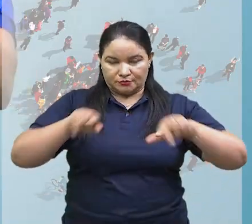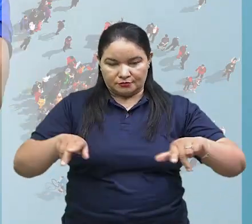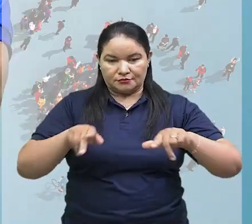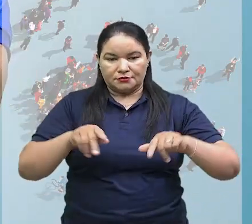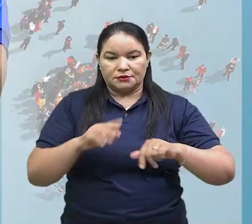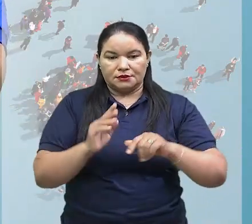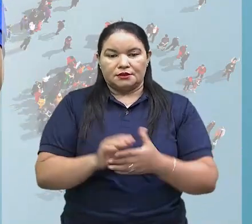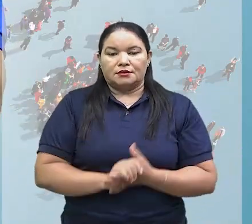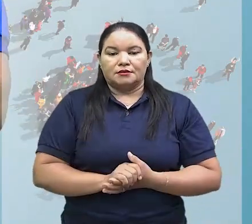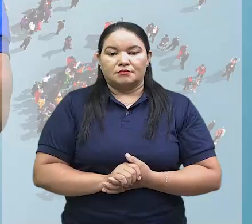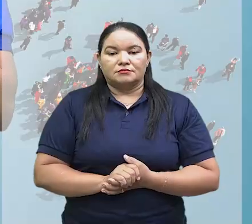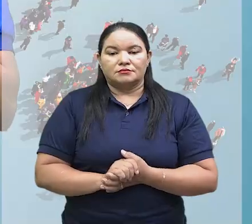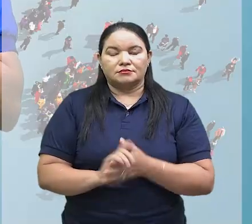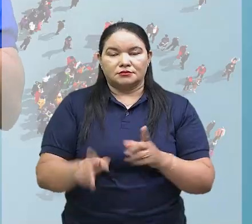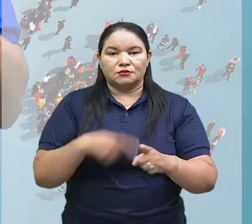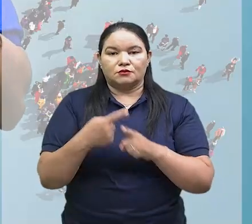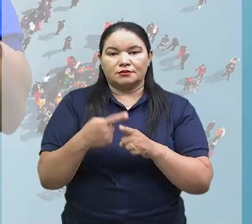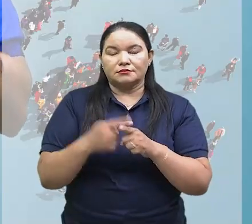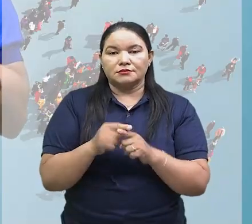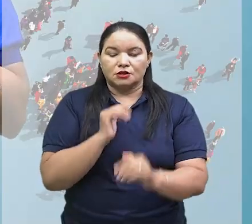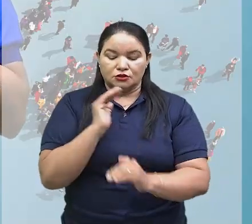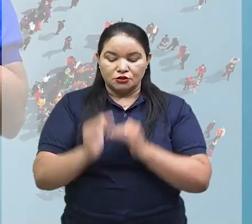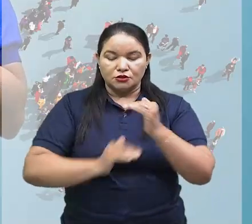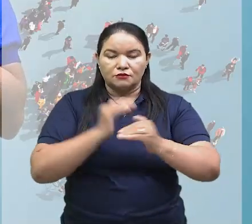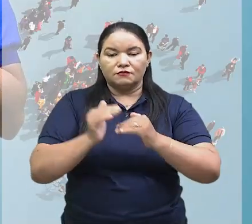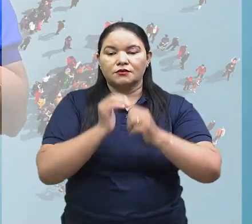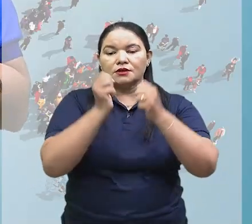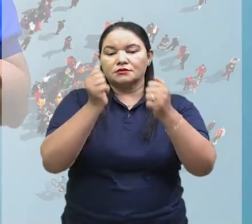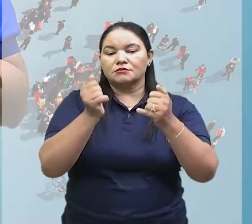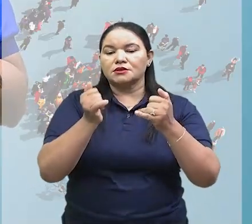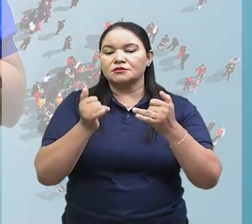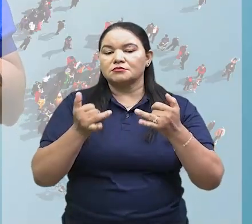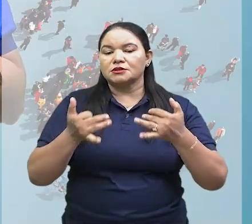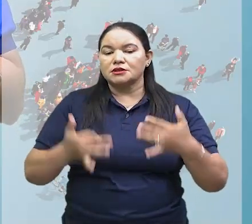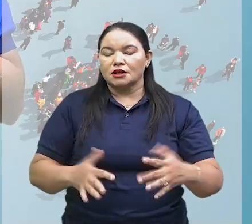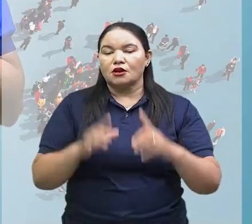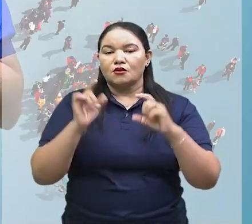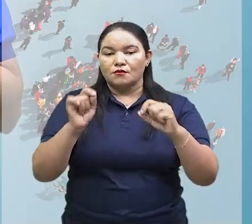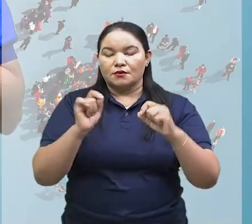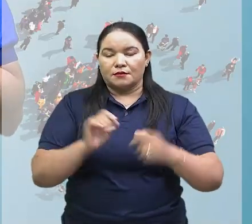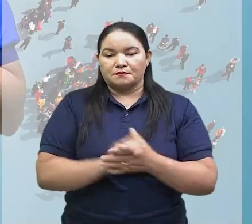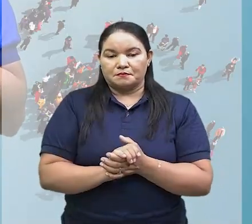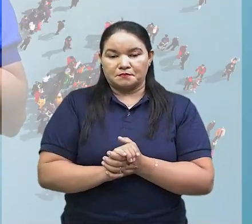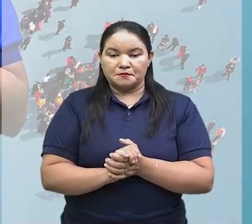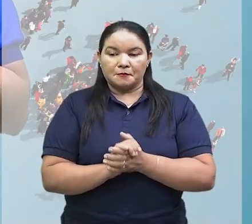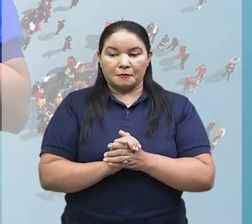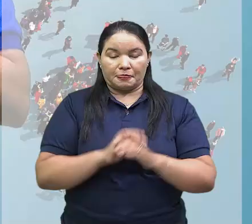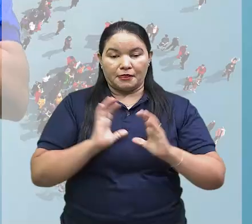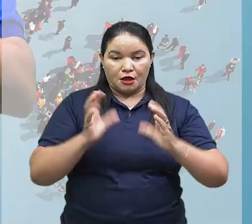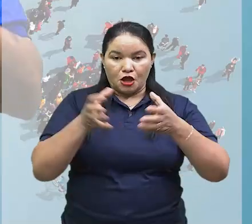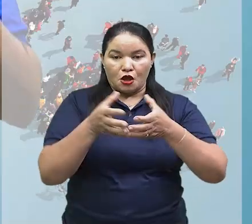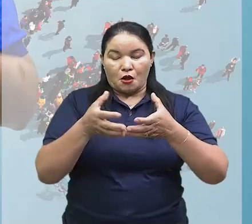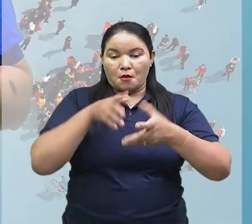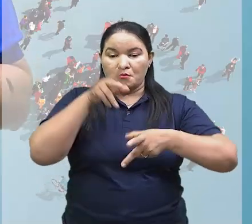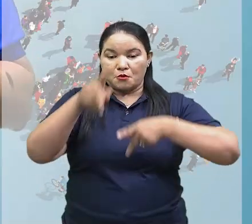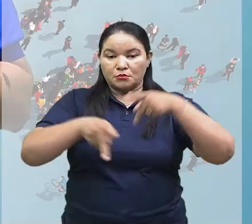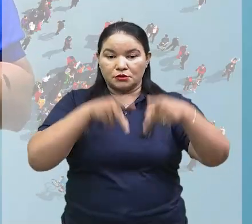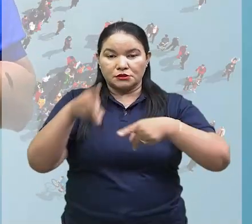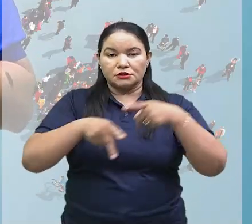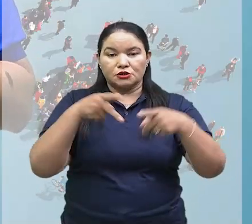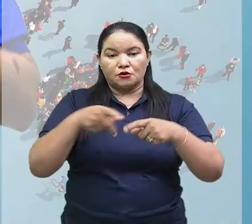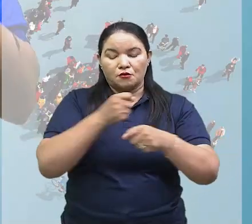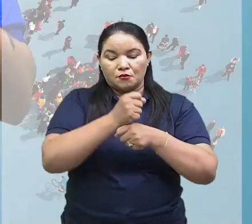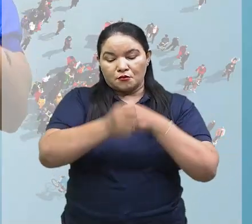Que acabaram sendo desenvolvidas para explicar o quê? As tendências populacionais ao longo